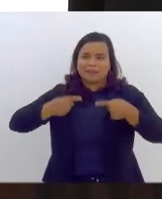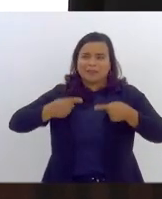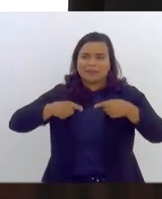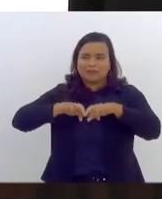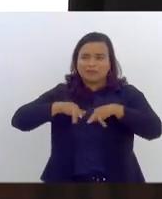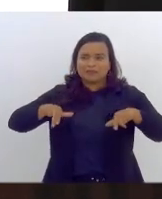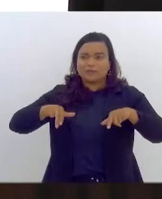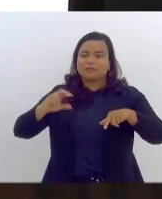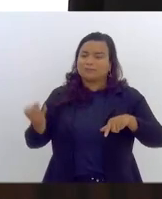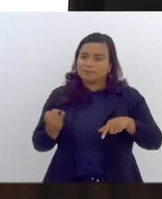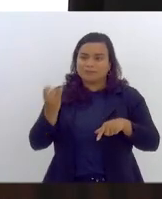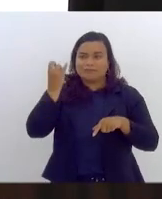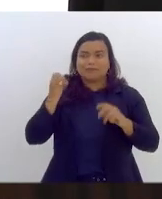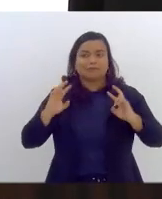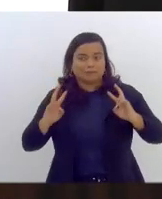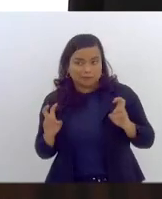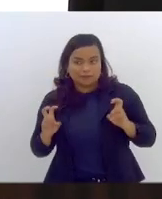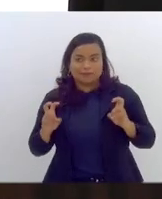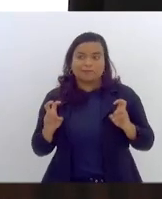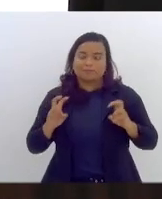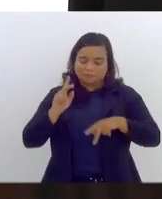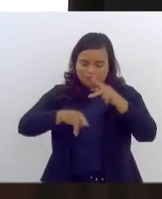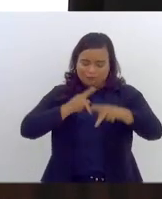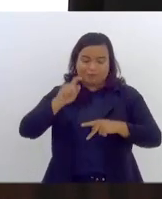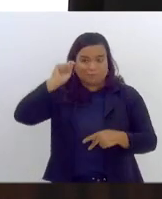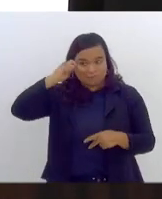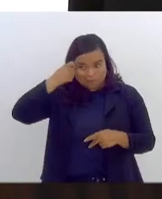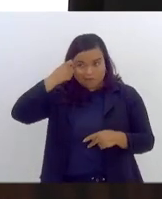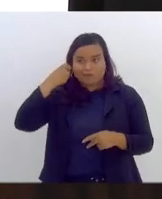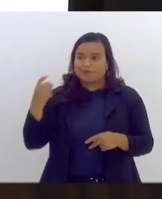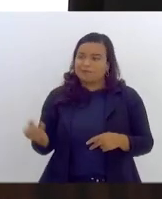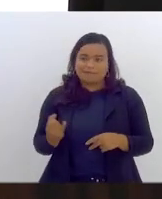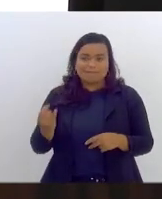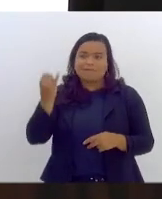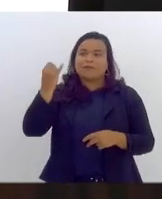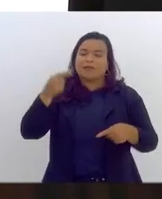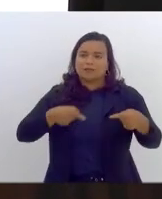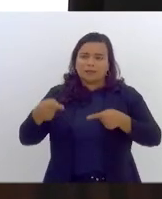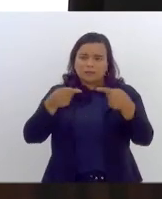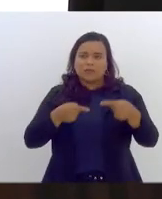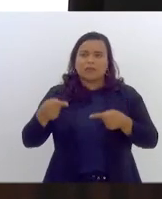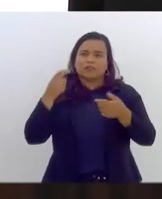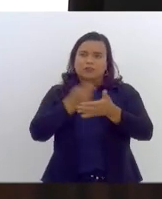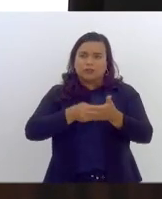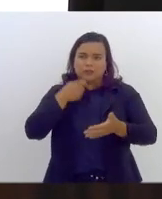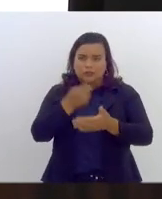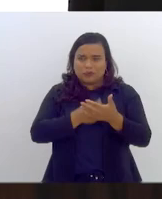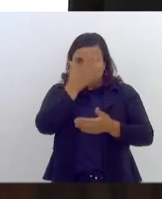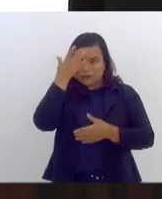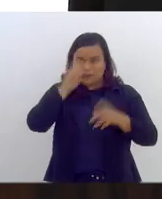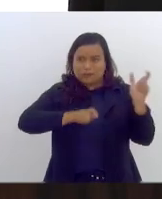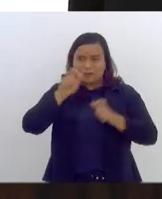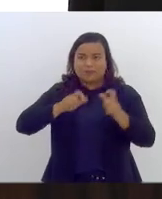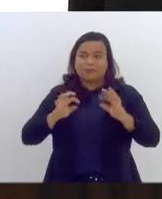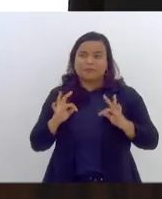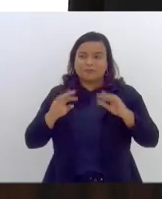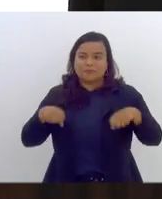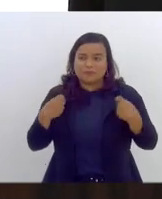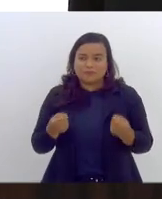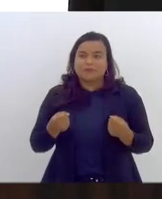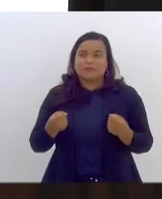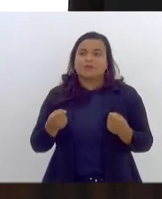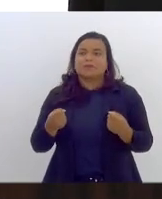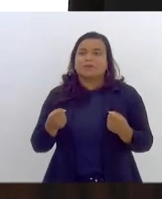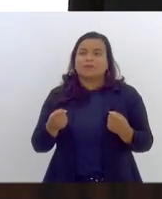um debate importante do povo negro, um debate importante para a luta daqueles e daquelas que